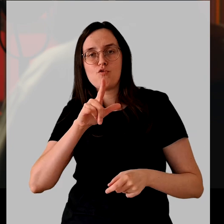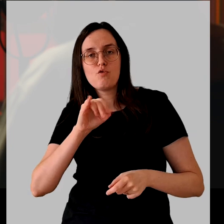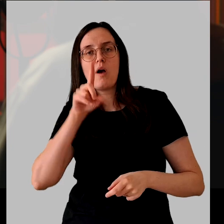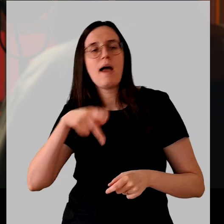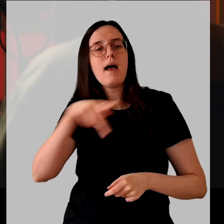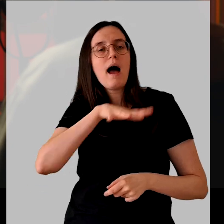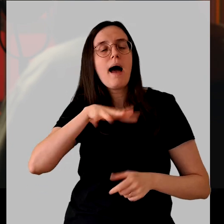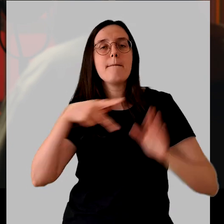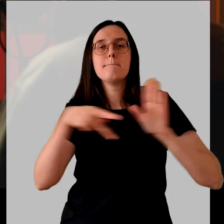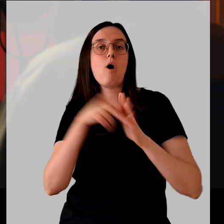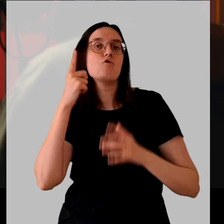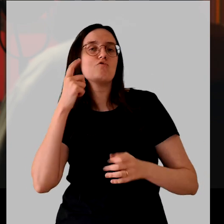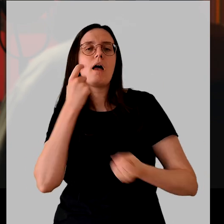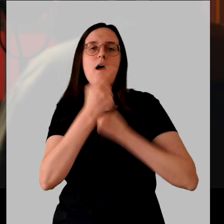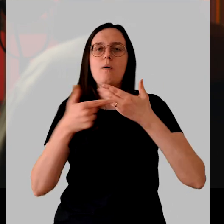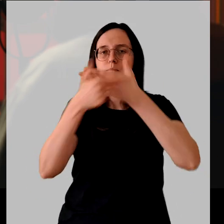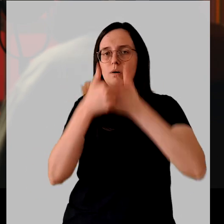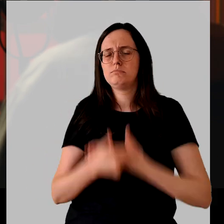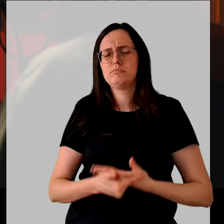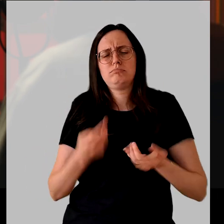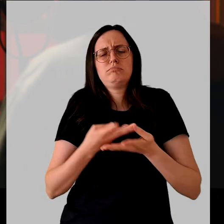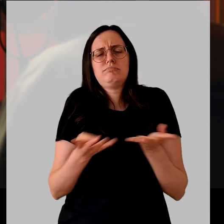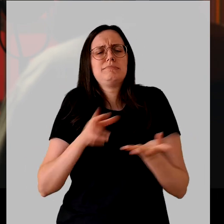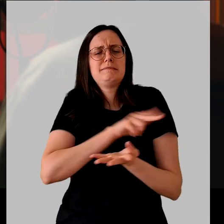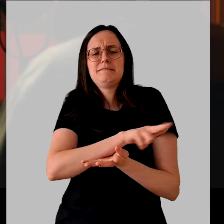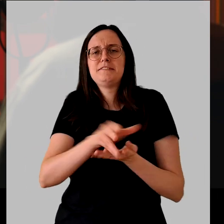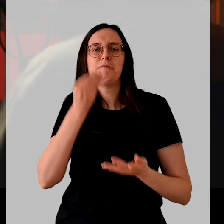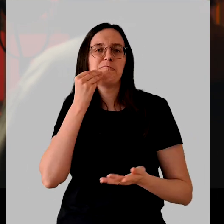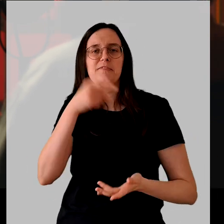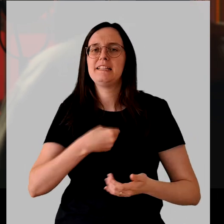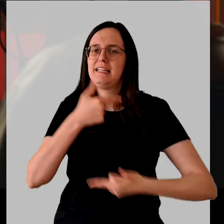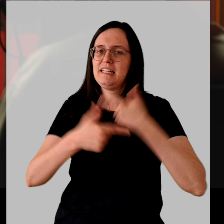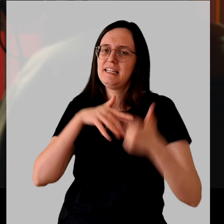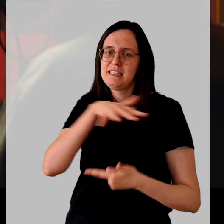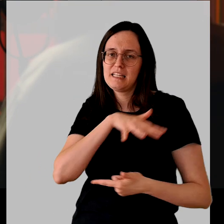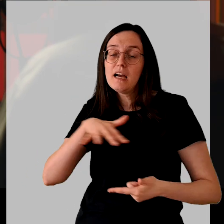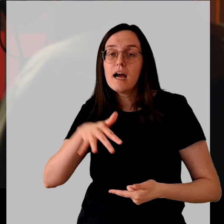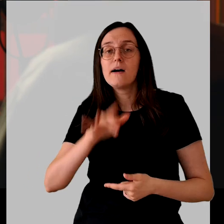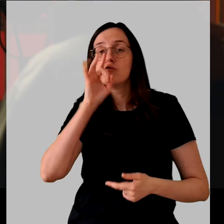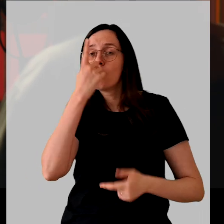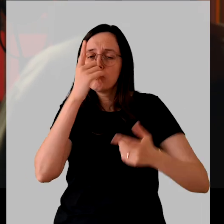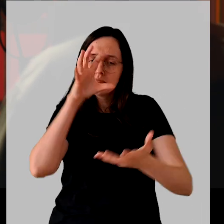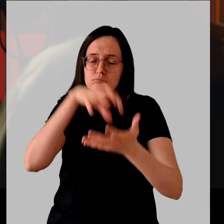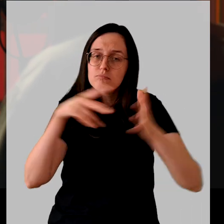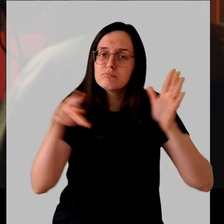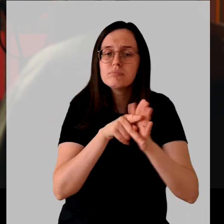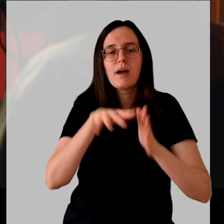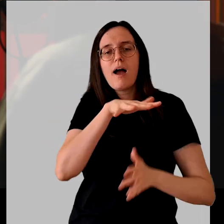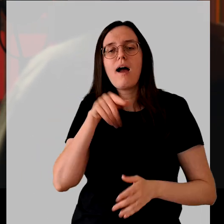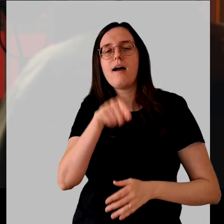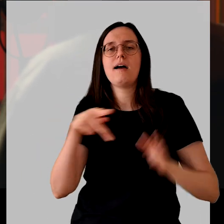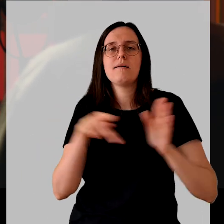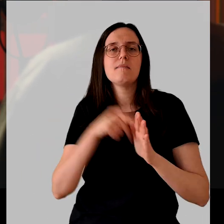Túlio, na parte de som, de algumas funções. O leque é gigantesco para quando você está trabalhando. Sim. E apenas de um setor